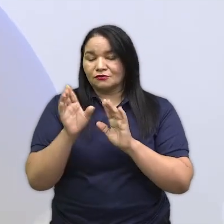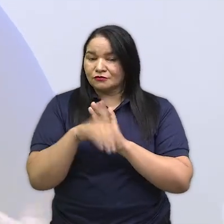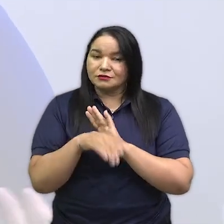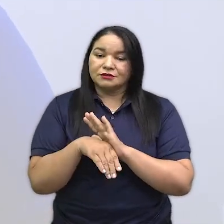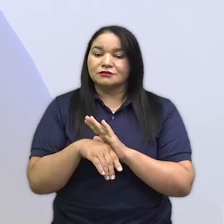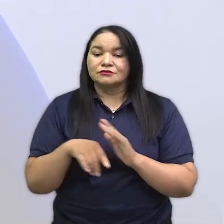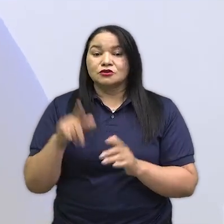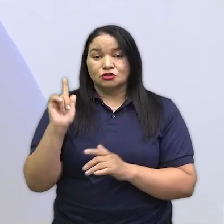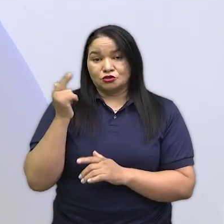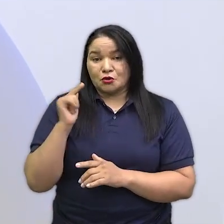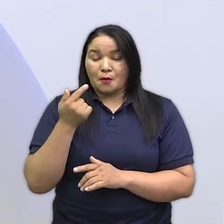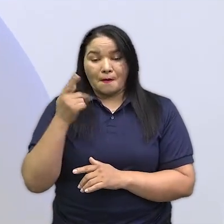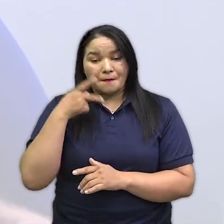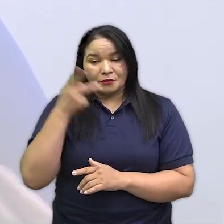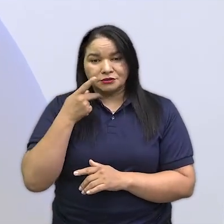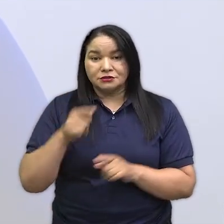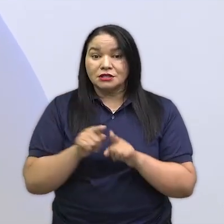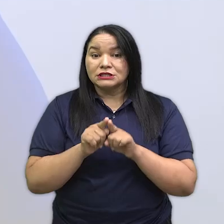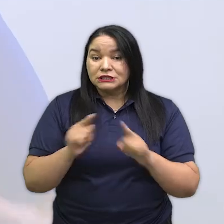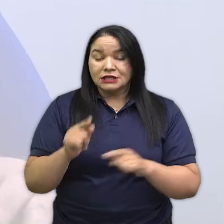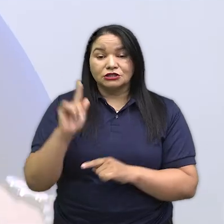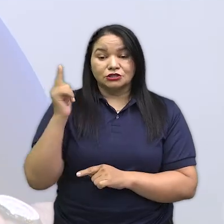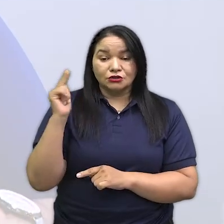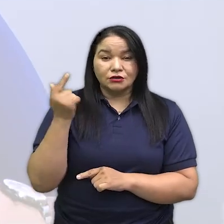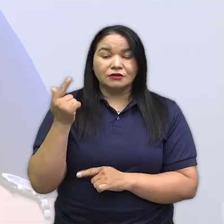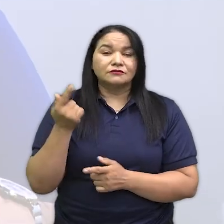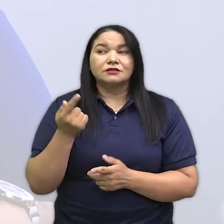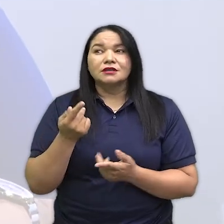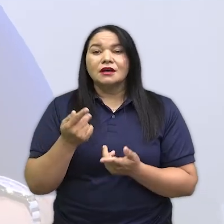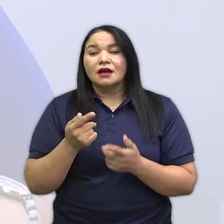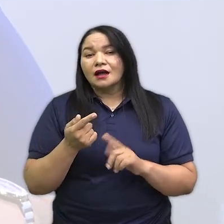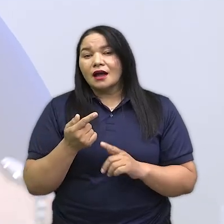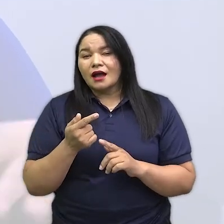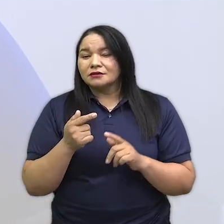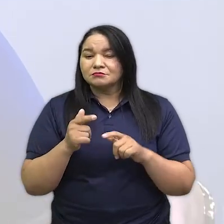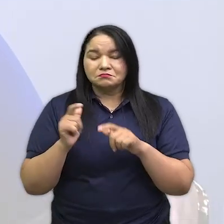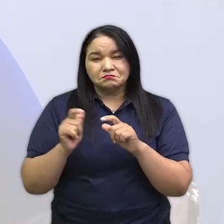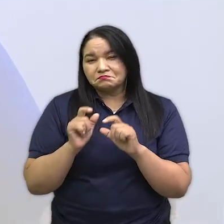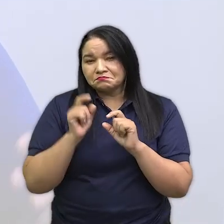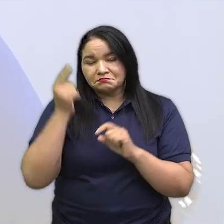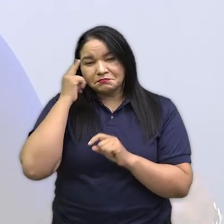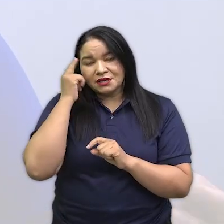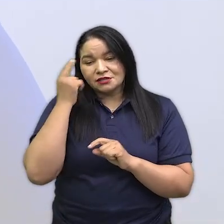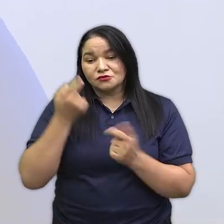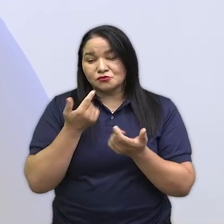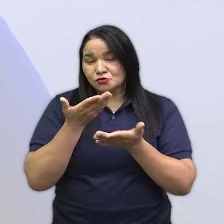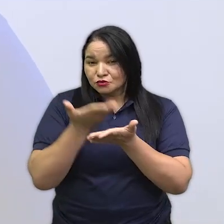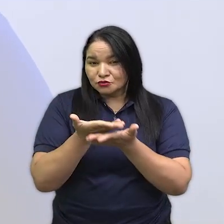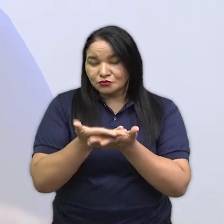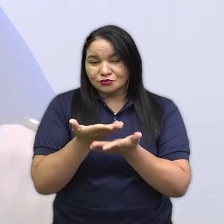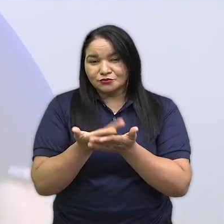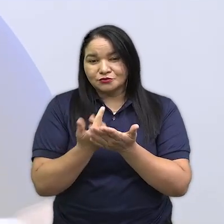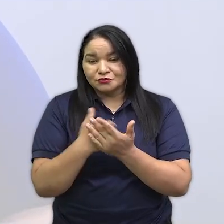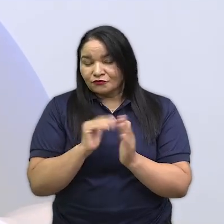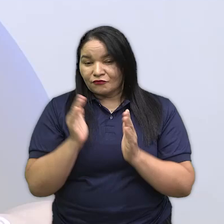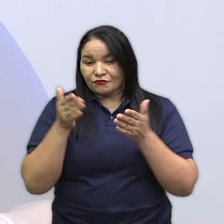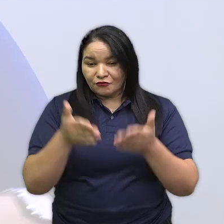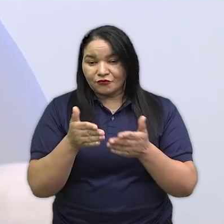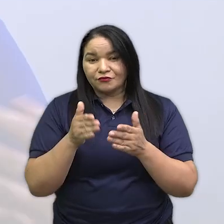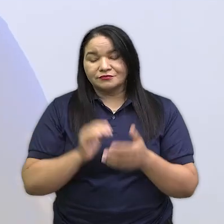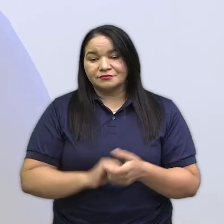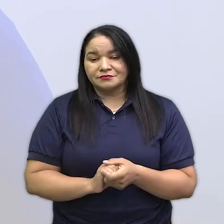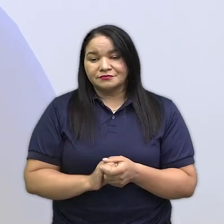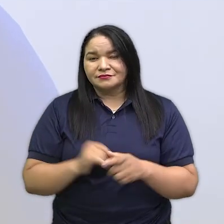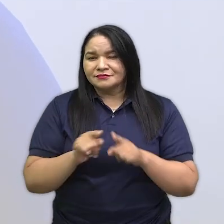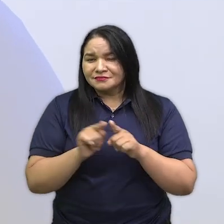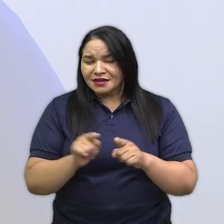Já a geografia política, penso eu que seja o estudo a respeito disso. Mas eu também me recordo